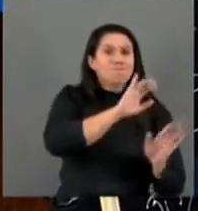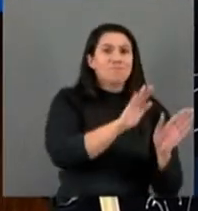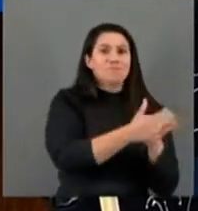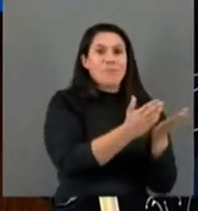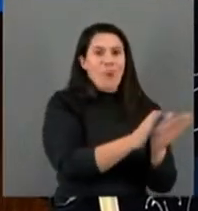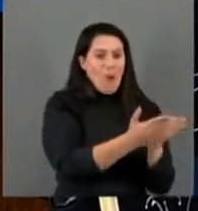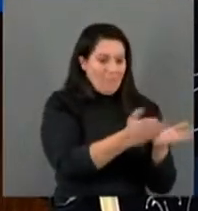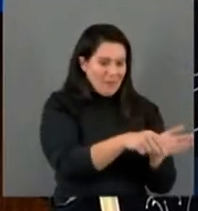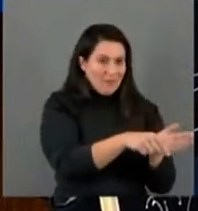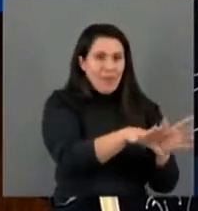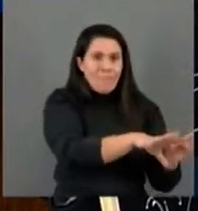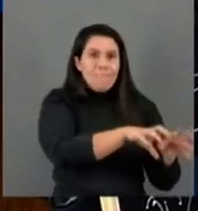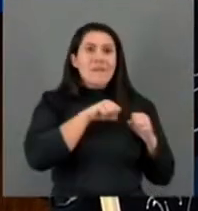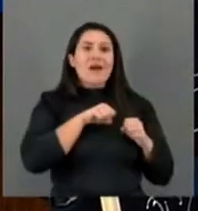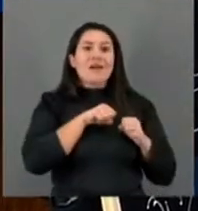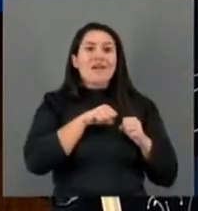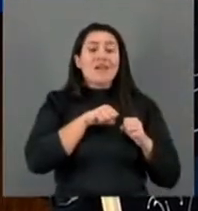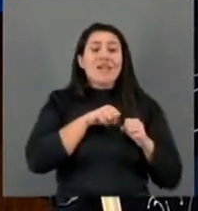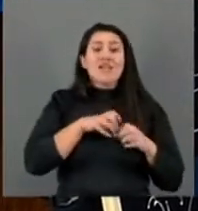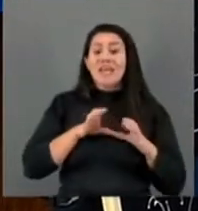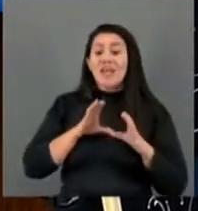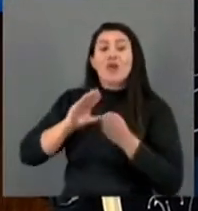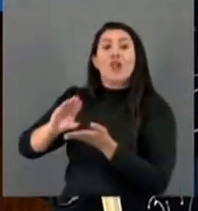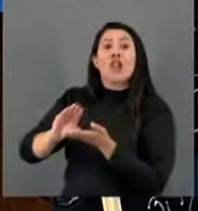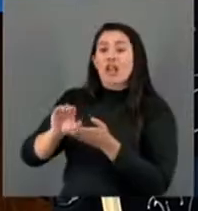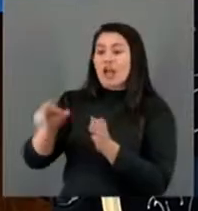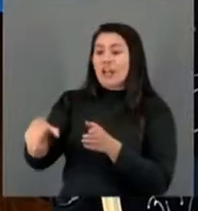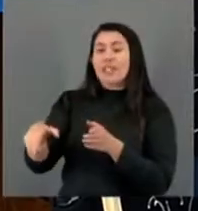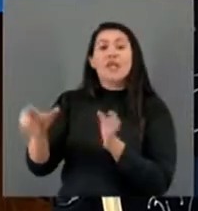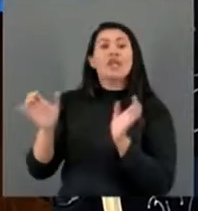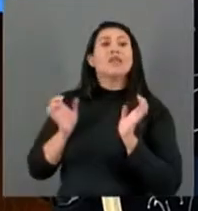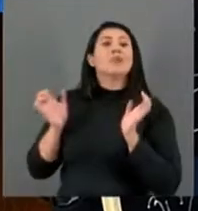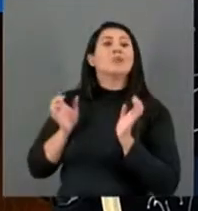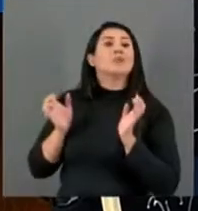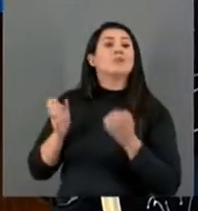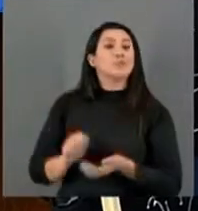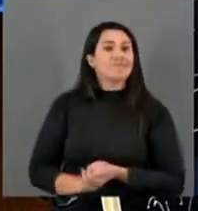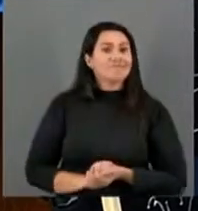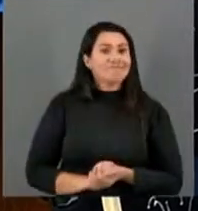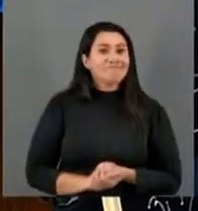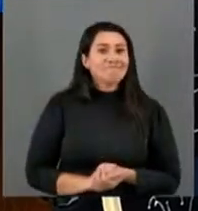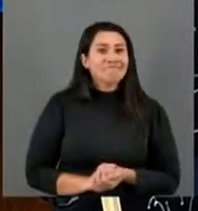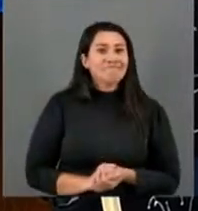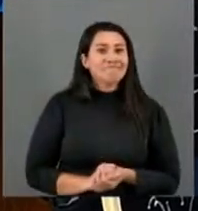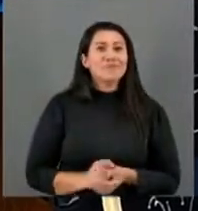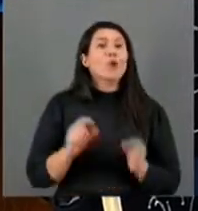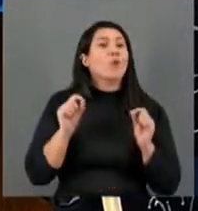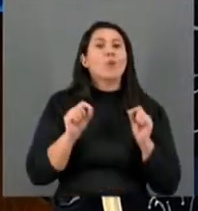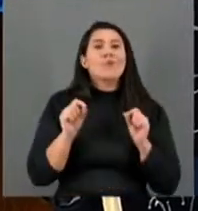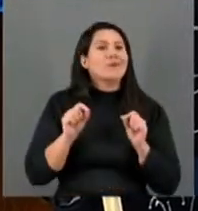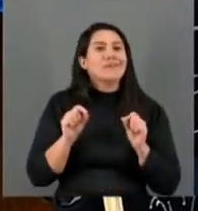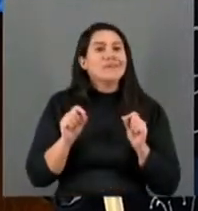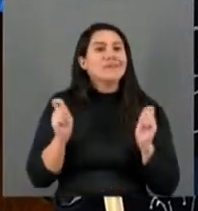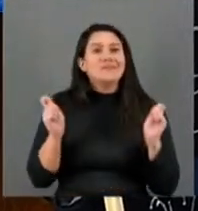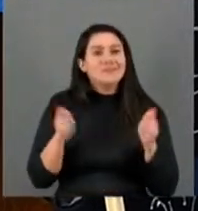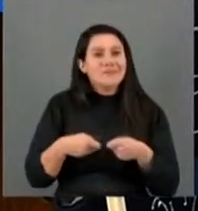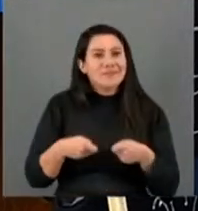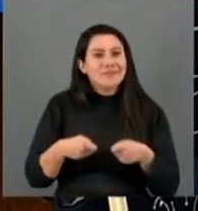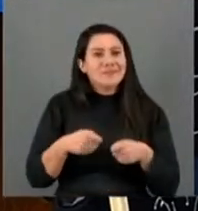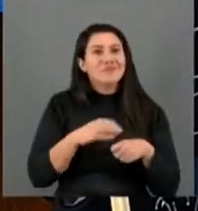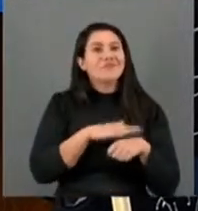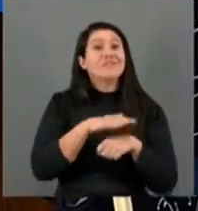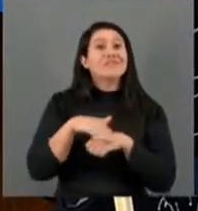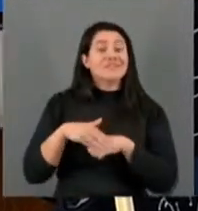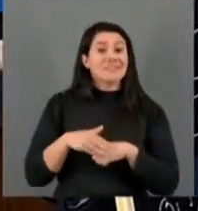para concentrar na mão de ricos. O que é que se podia fazer com isso para que as pessoas